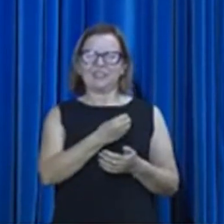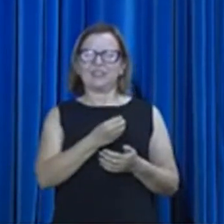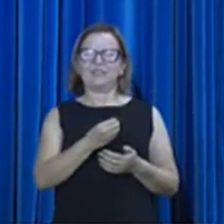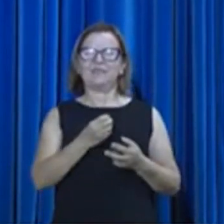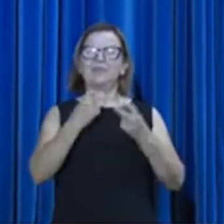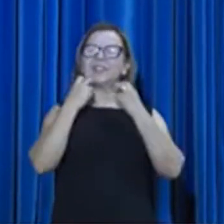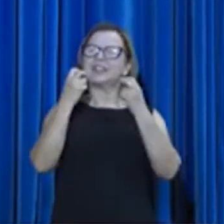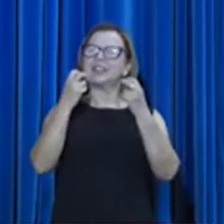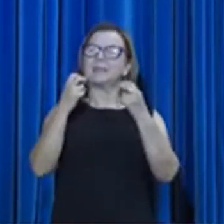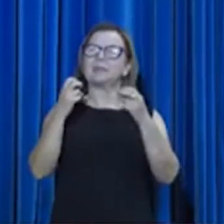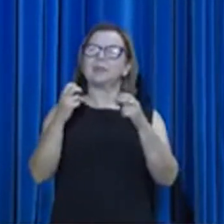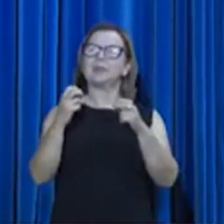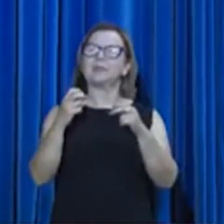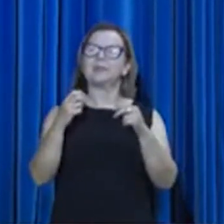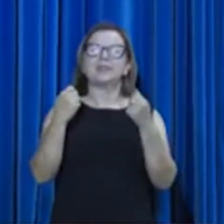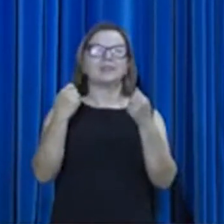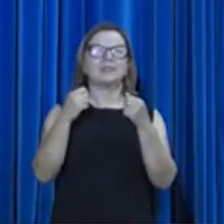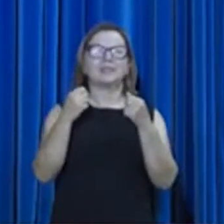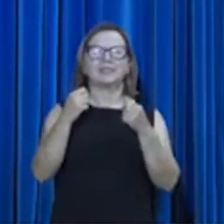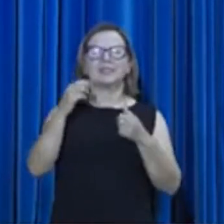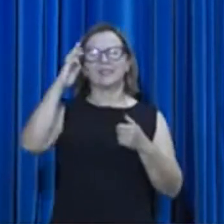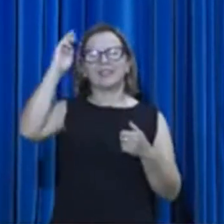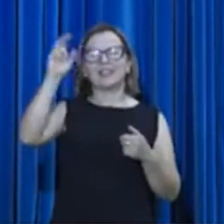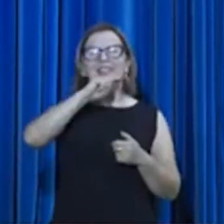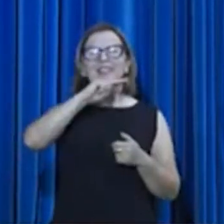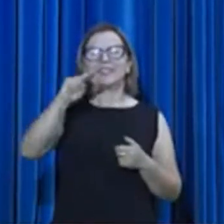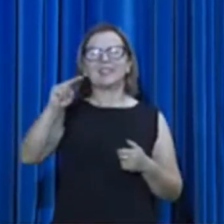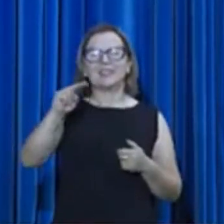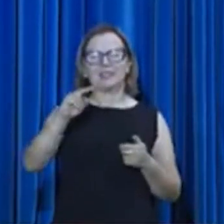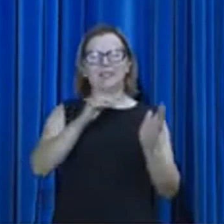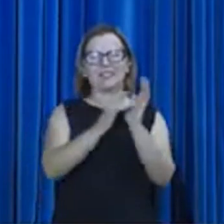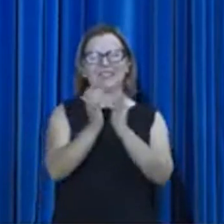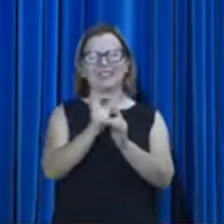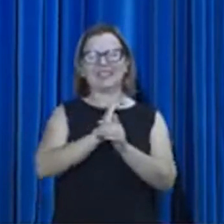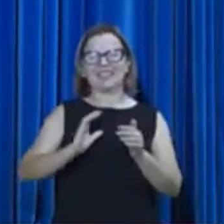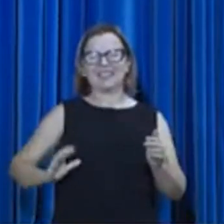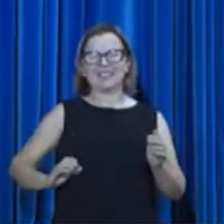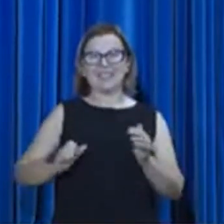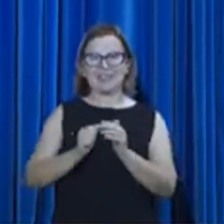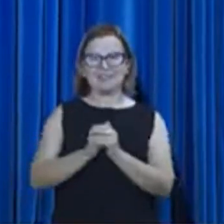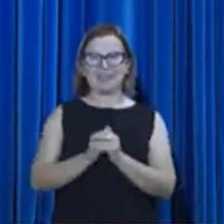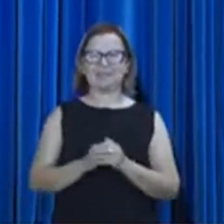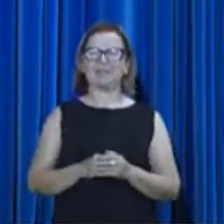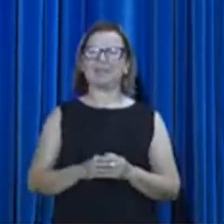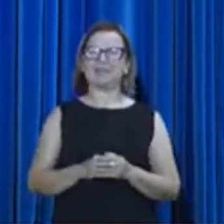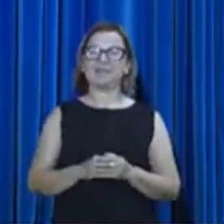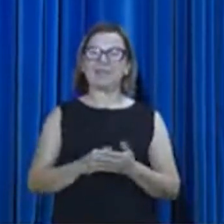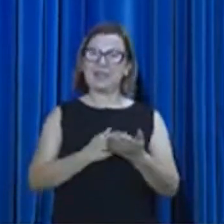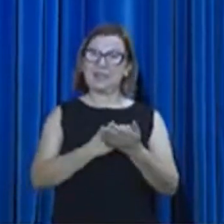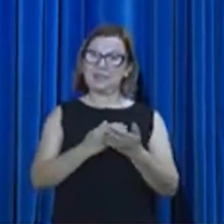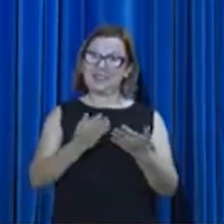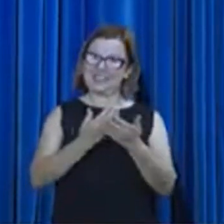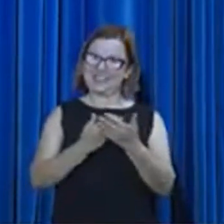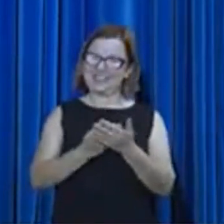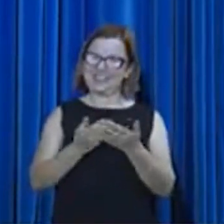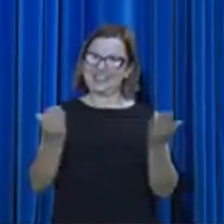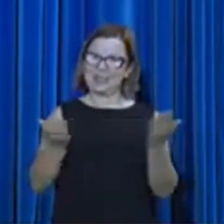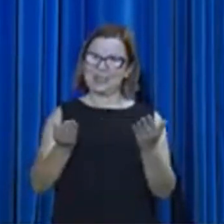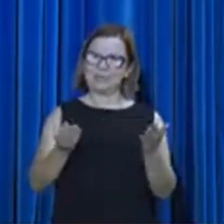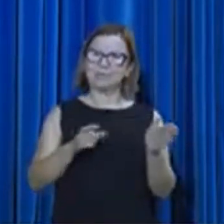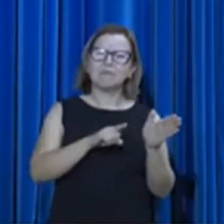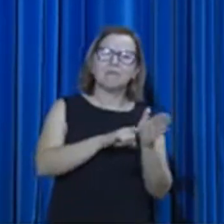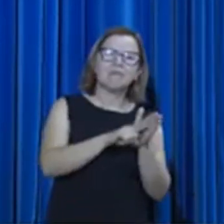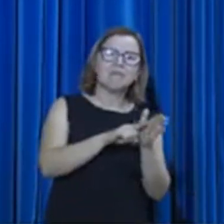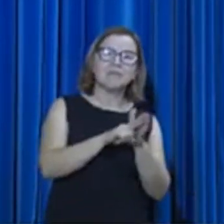dependemos do Senhor, em nome de Jesus Cristo. Amém. Amados, começamos nosso estudo de hoje com uma pergunta